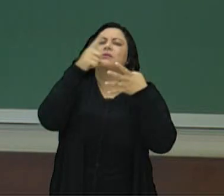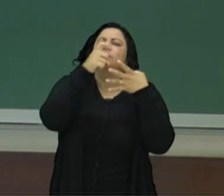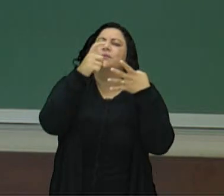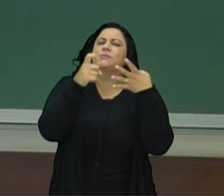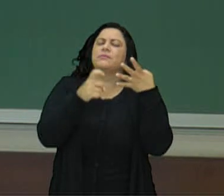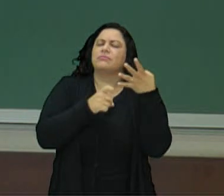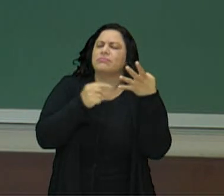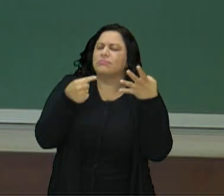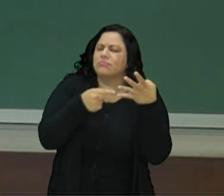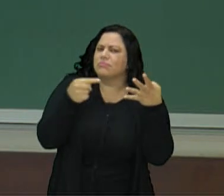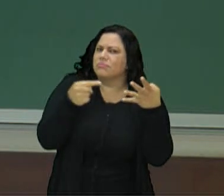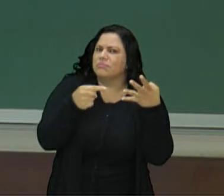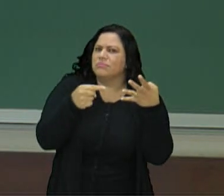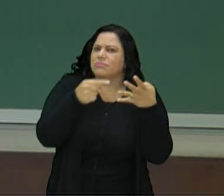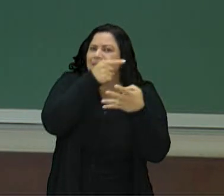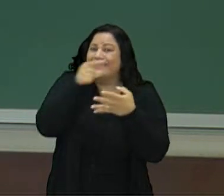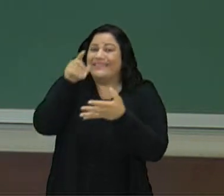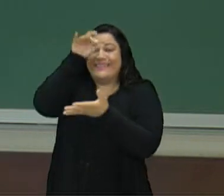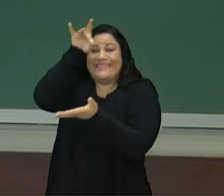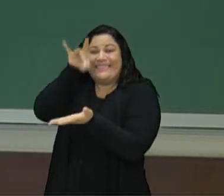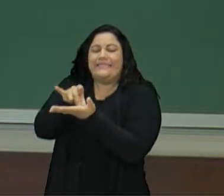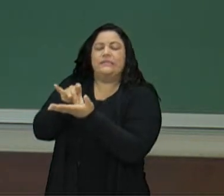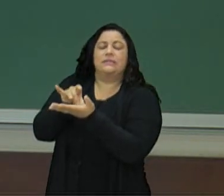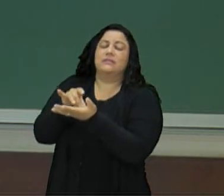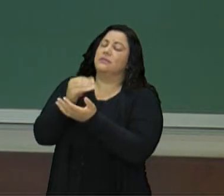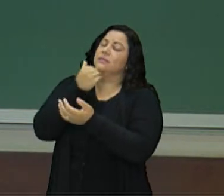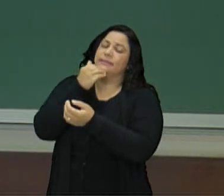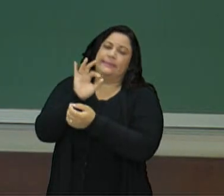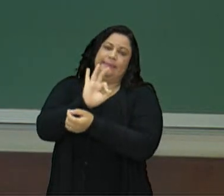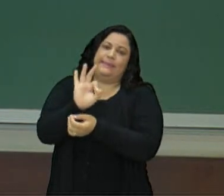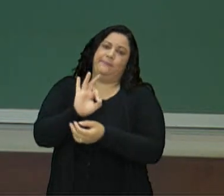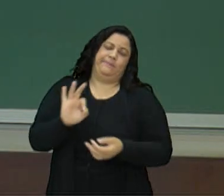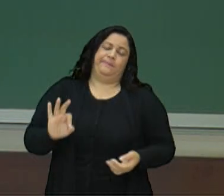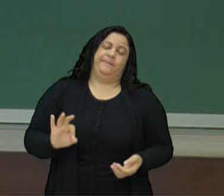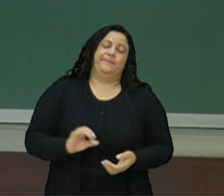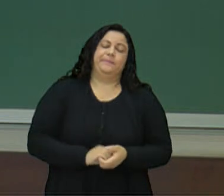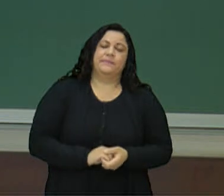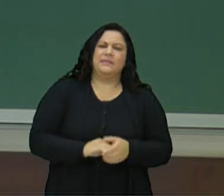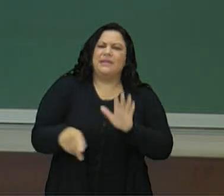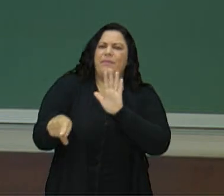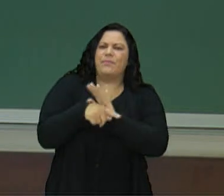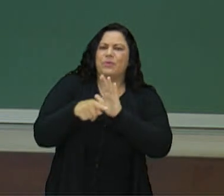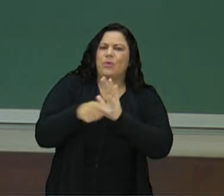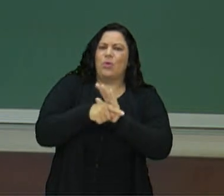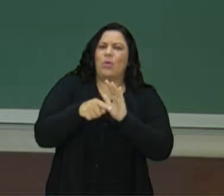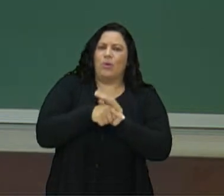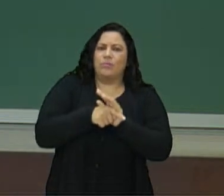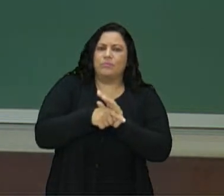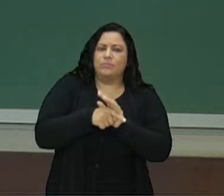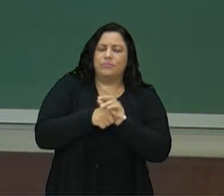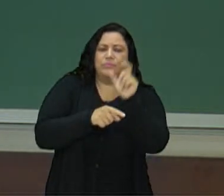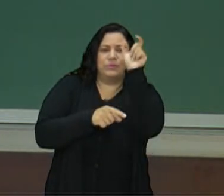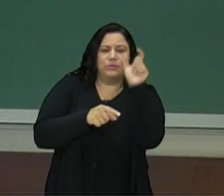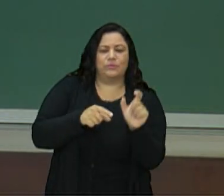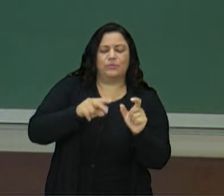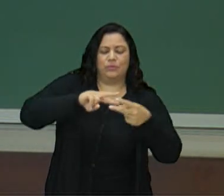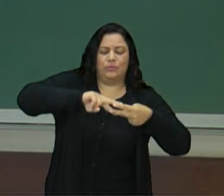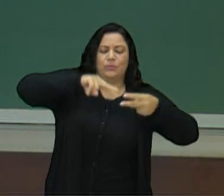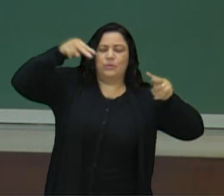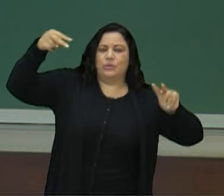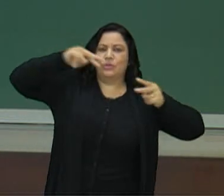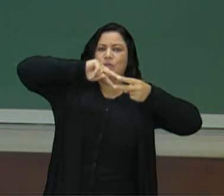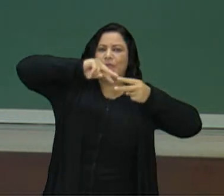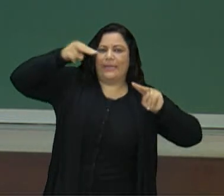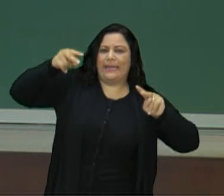tenho certeza. E isso eu falei para vocês que chama-se degeneração do código genético. Eu olhar um RNA, eu proponho a proteína